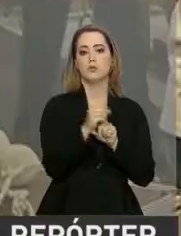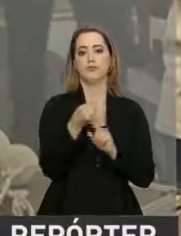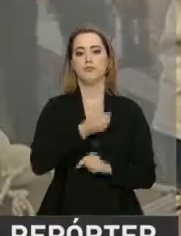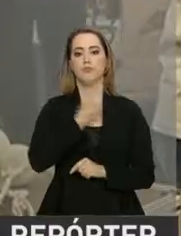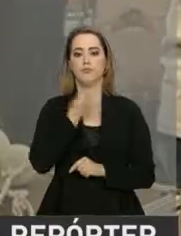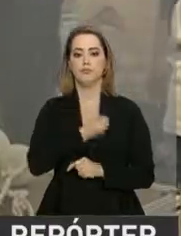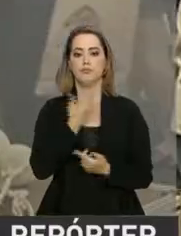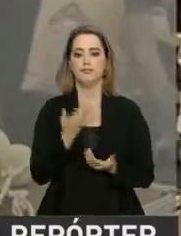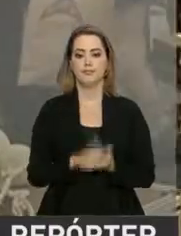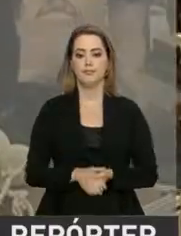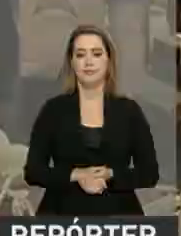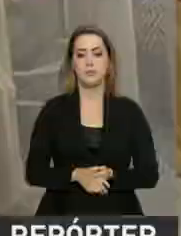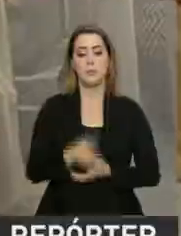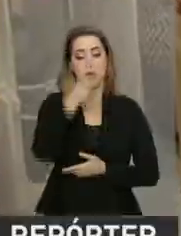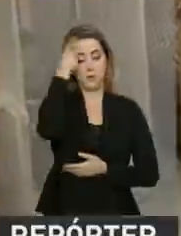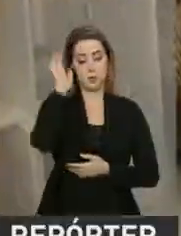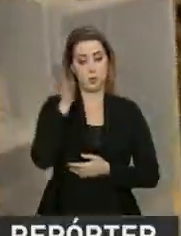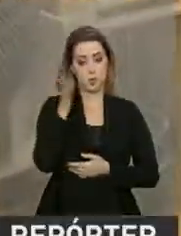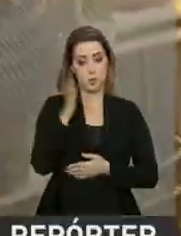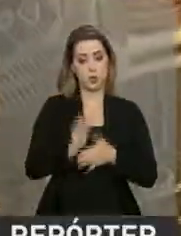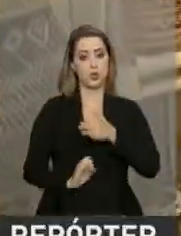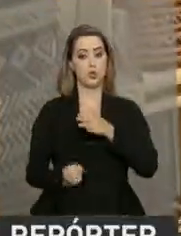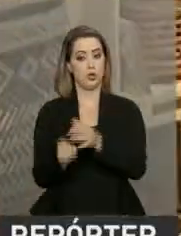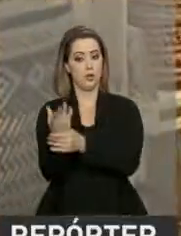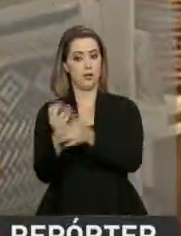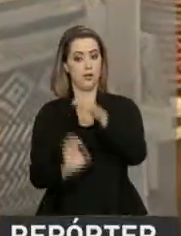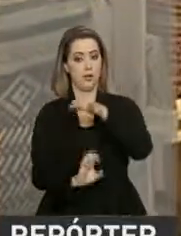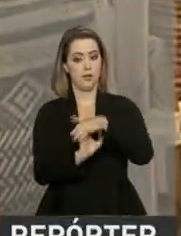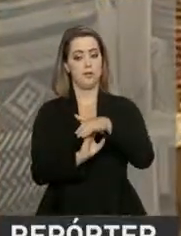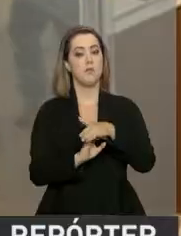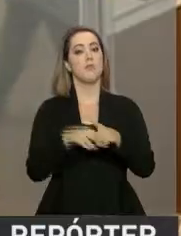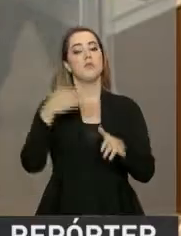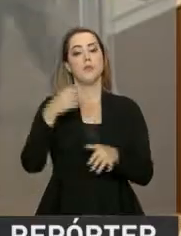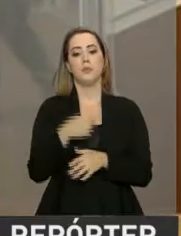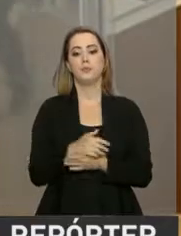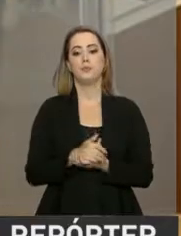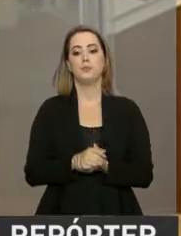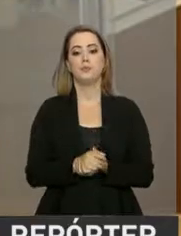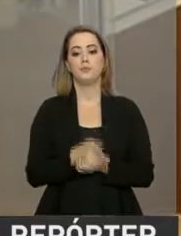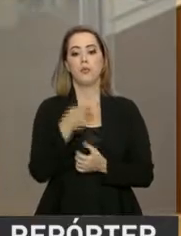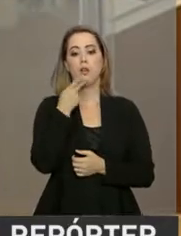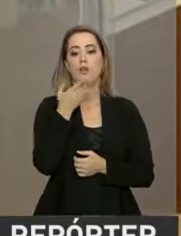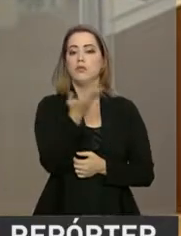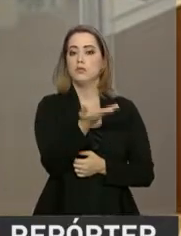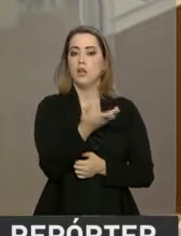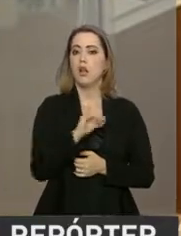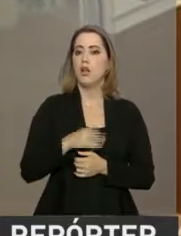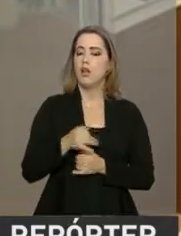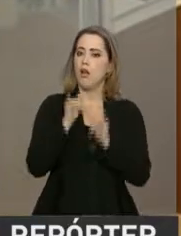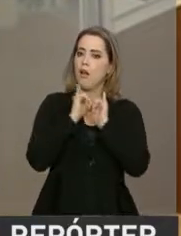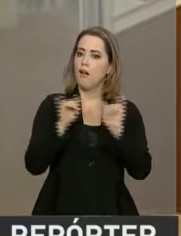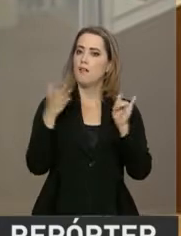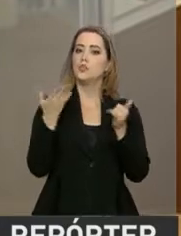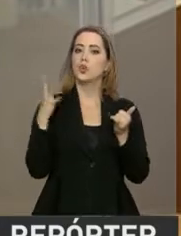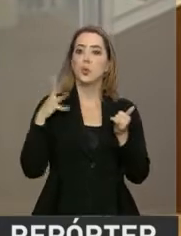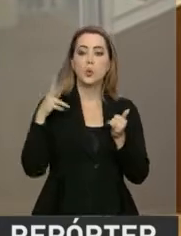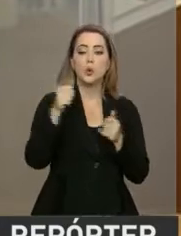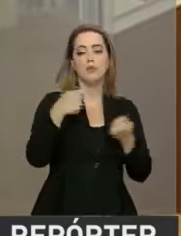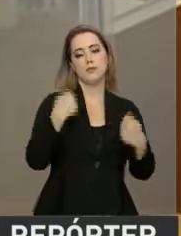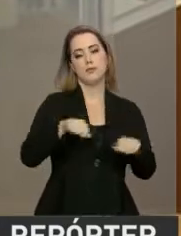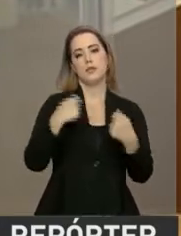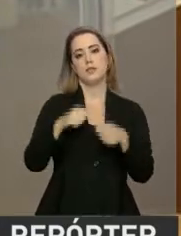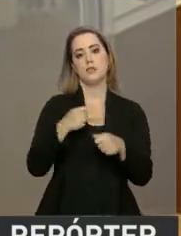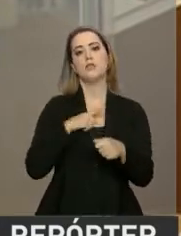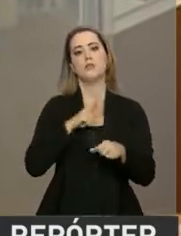vida. Quem já se formalizou não tem dúvidas dos benefícios. Indico que todo artesão se formalize, porque é uma garantia